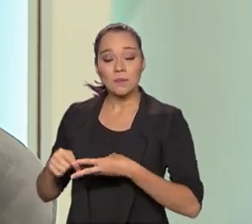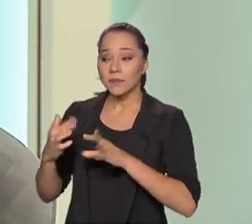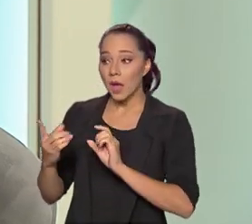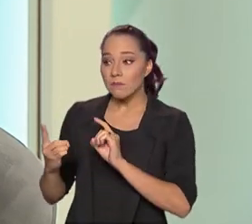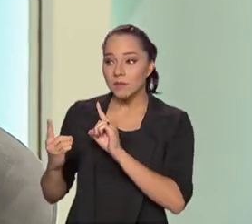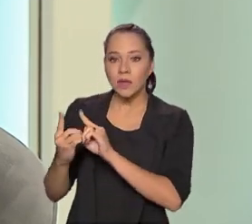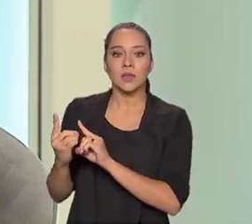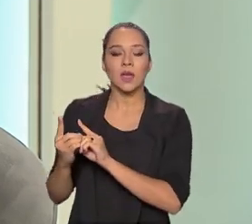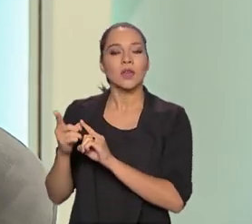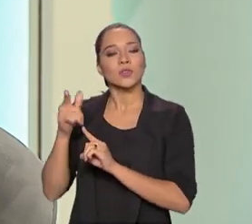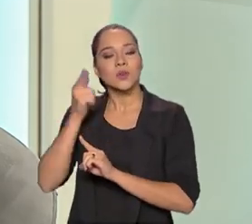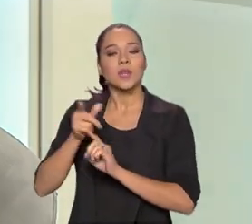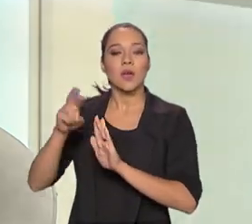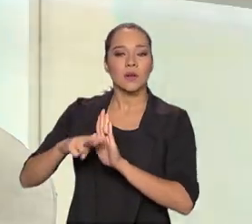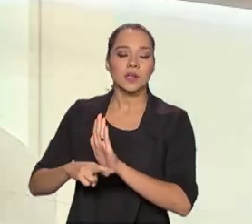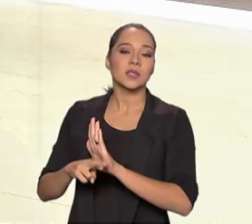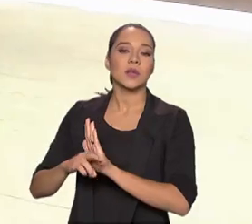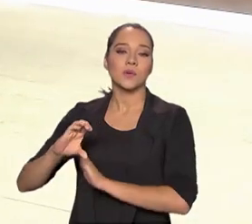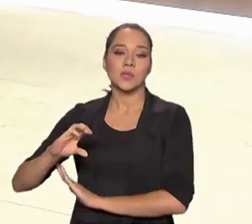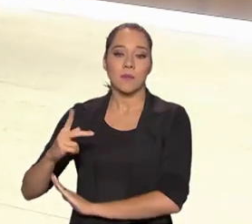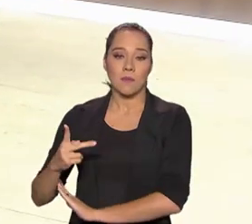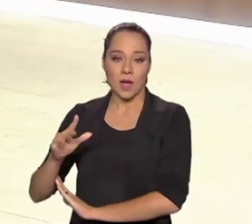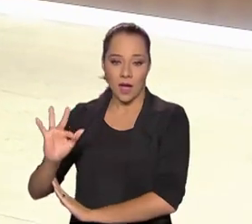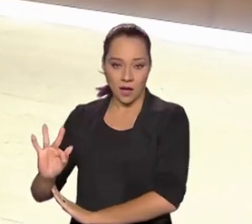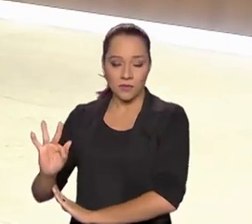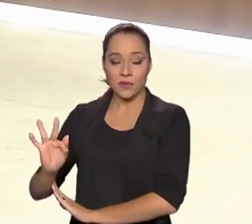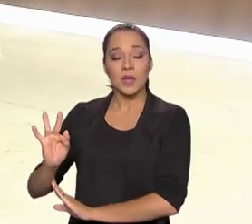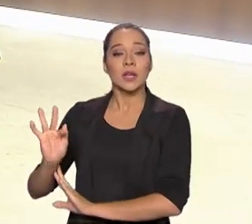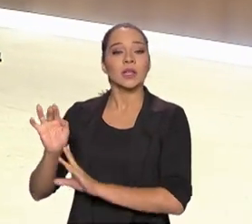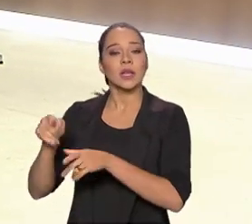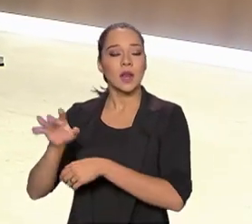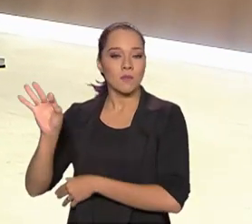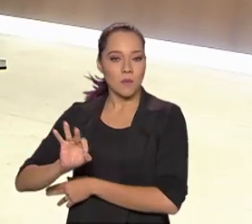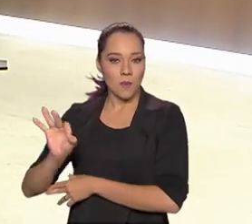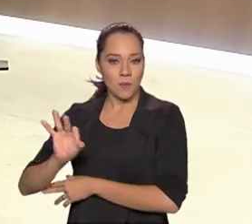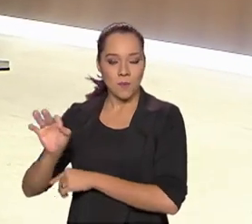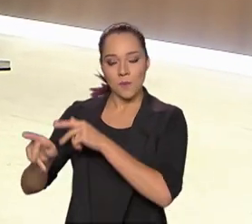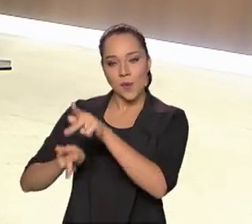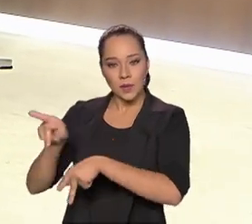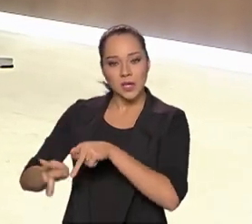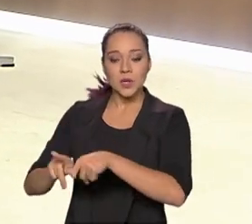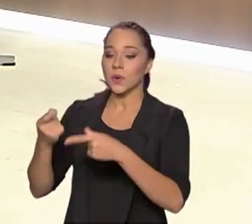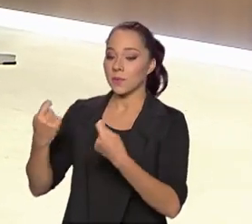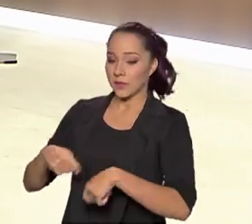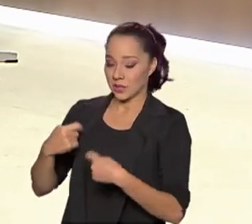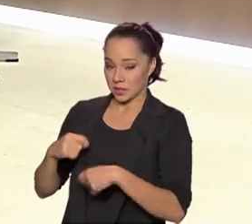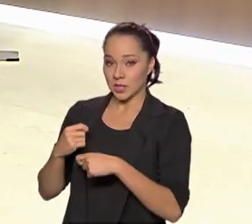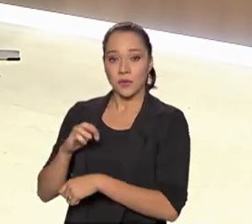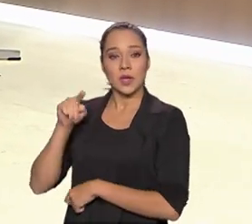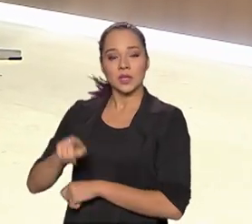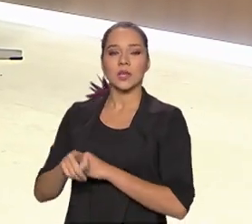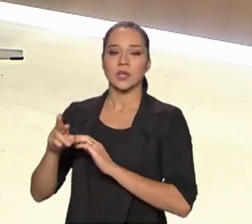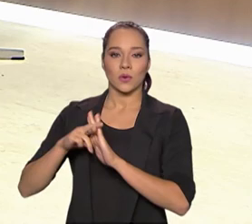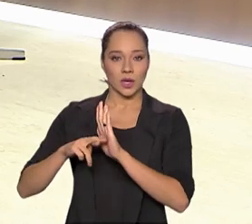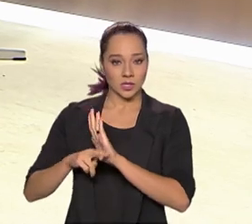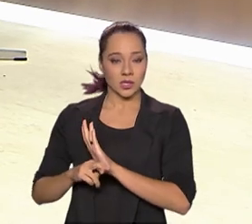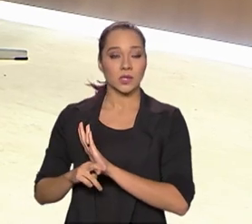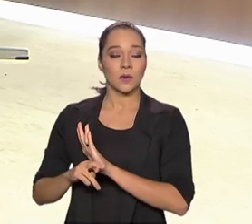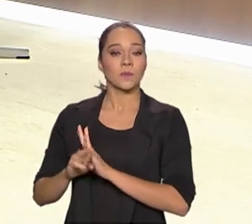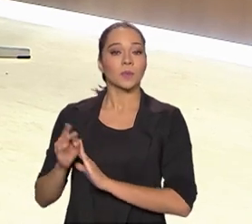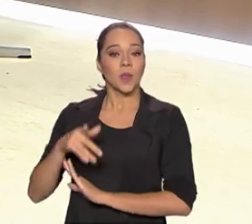de regularização dos CPFs, daquela parte da população que precisava dessa regularização